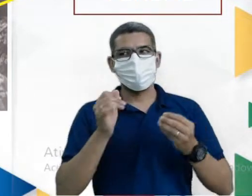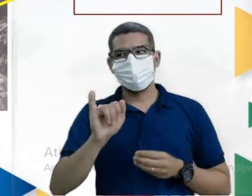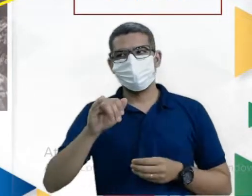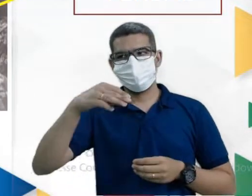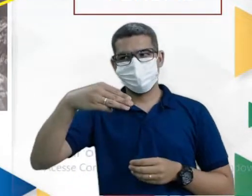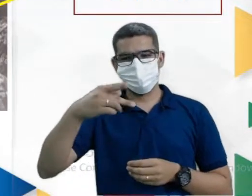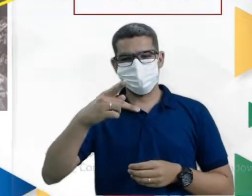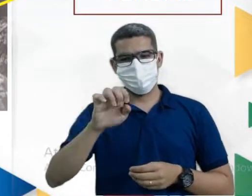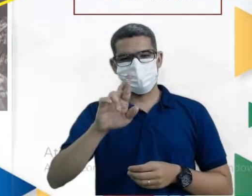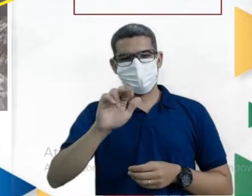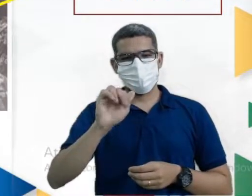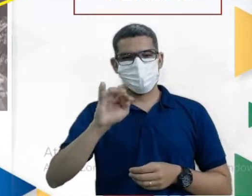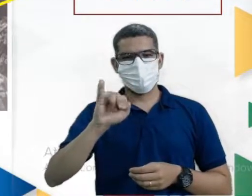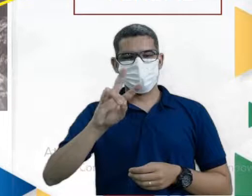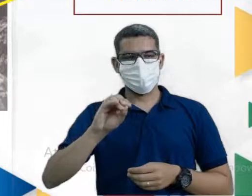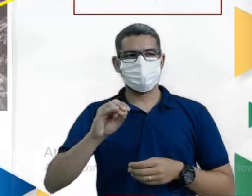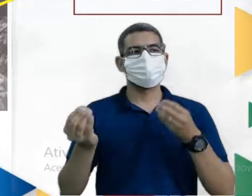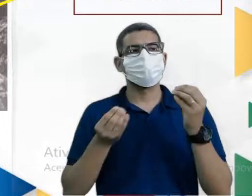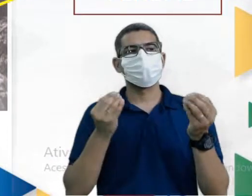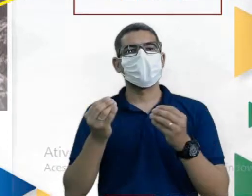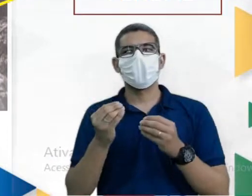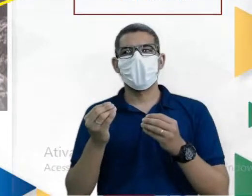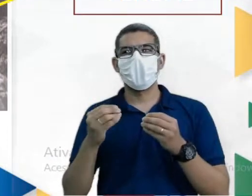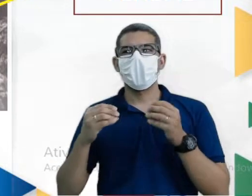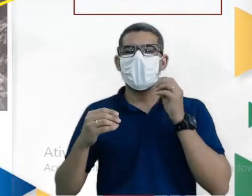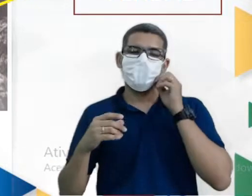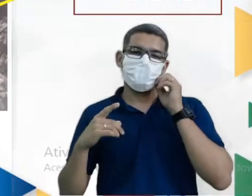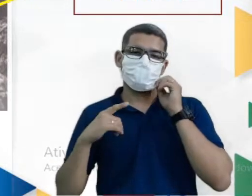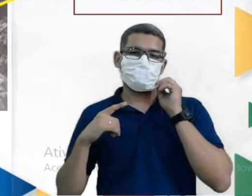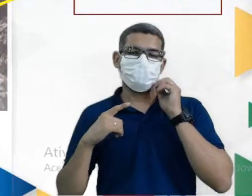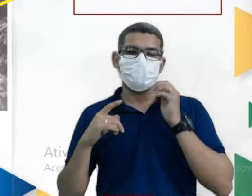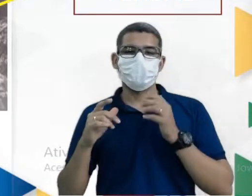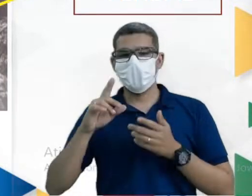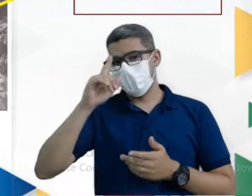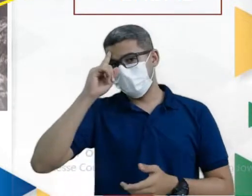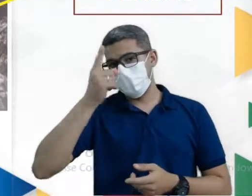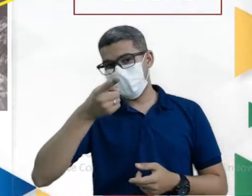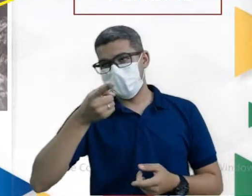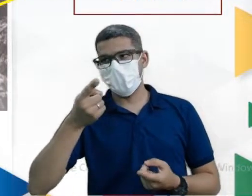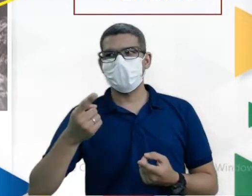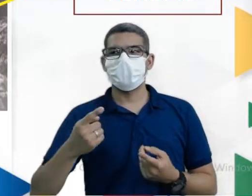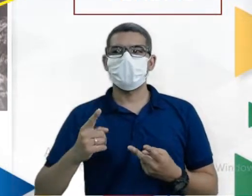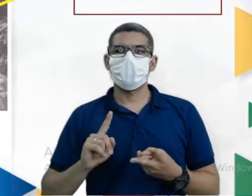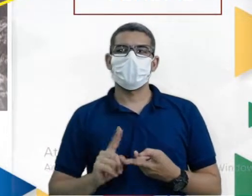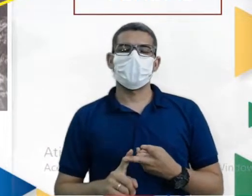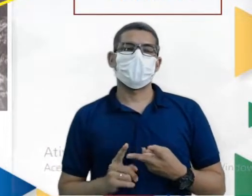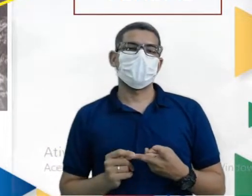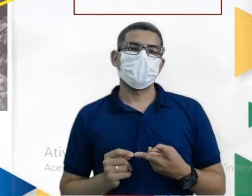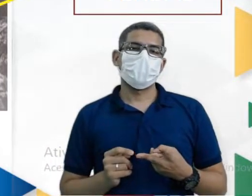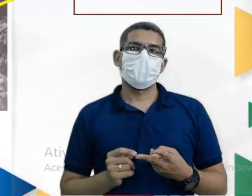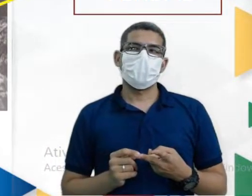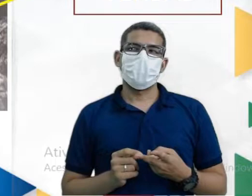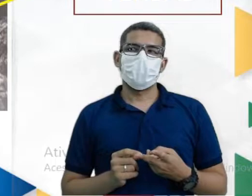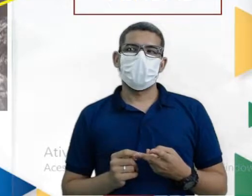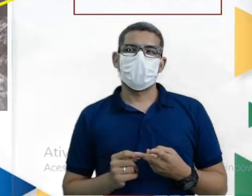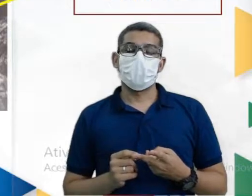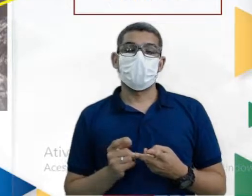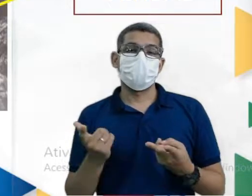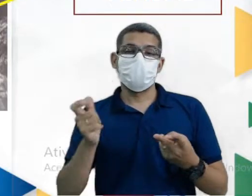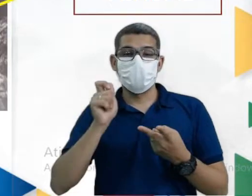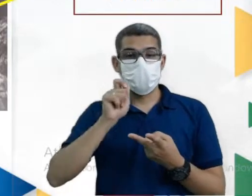nesses anúncios. Então, ele pode ser uma ordem, né? Essa warning, um